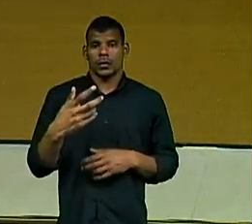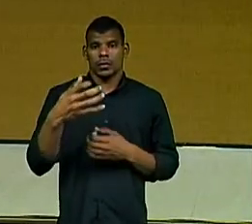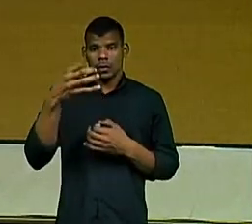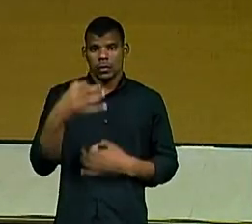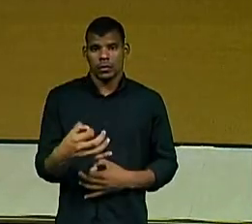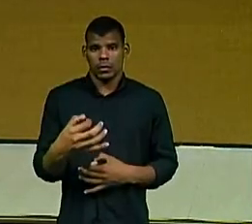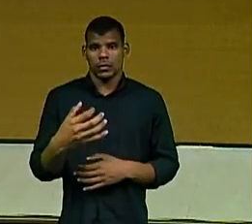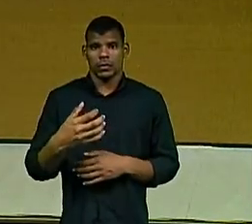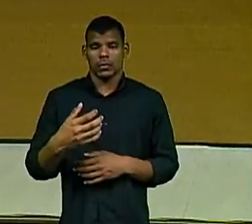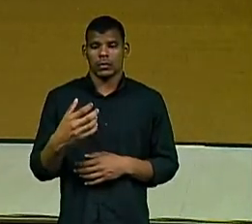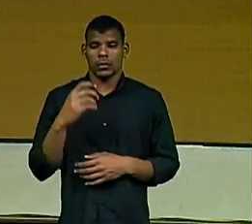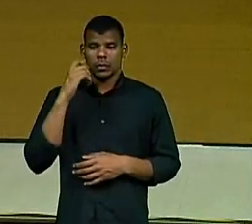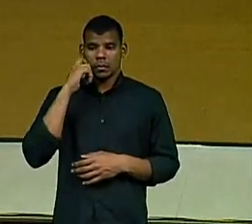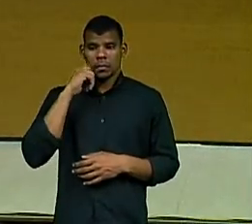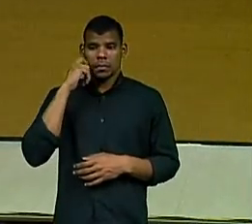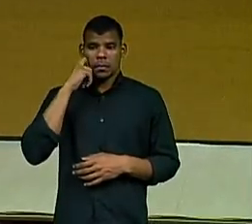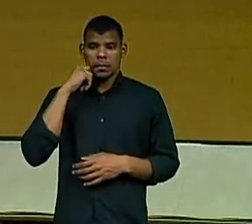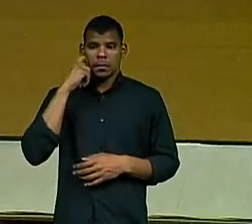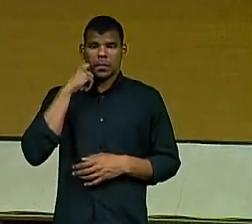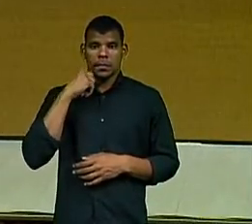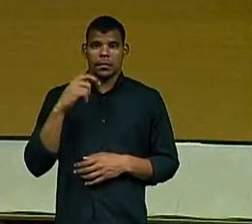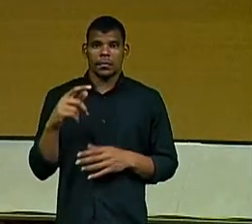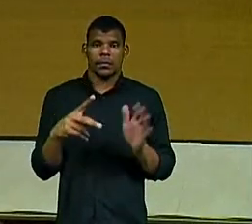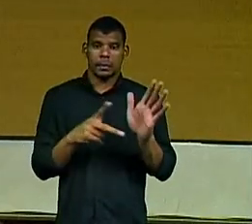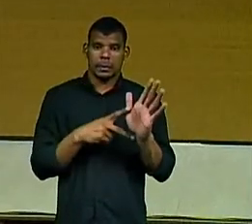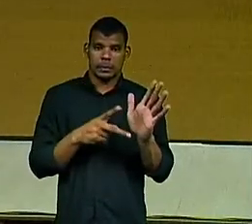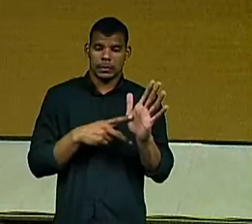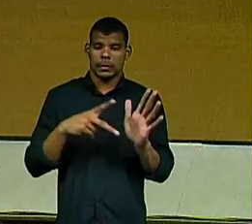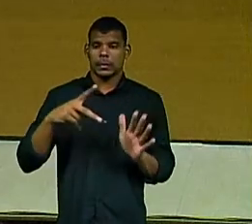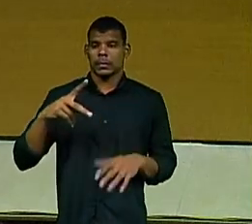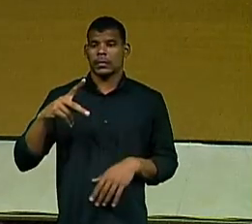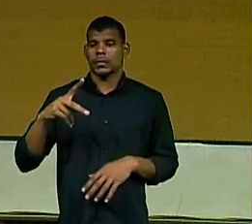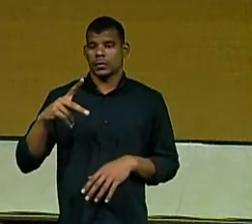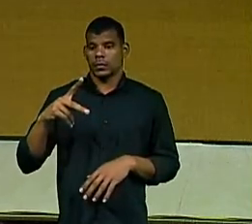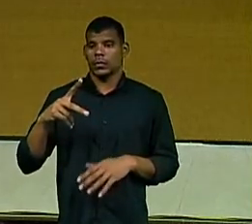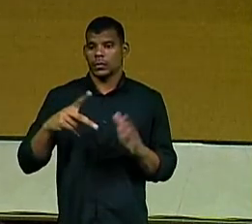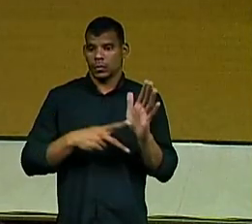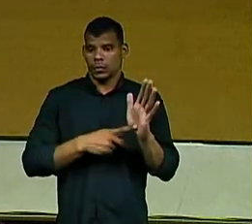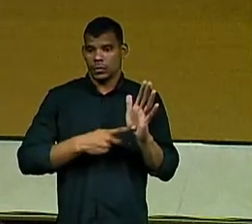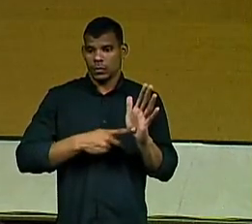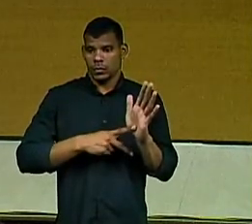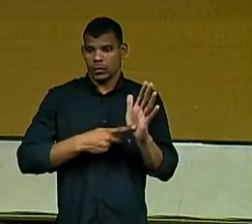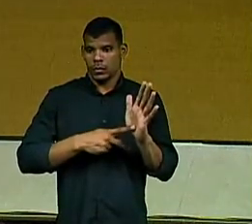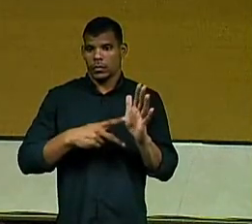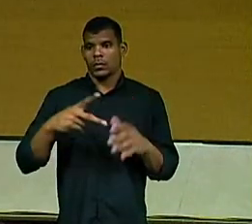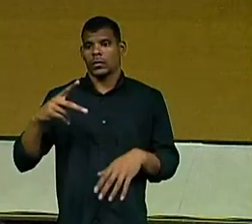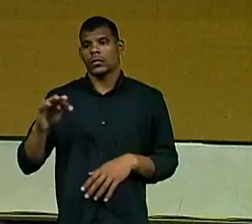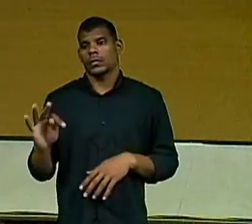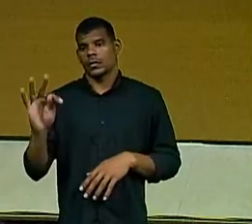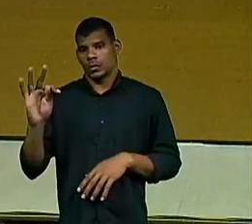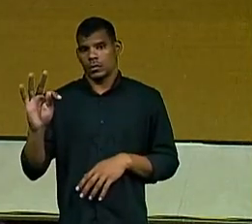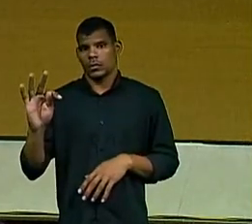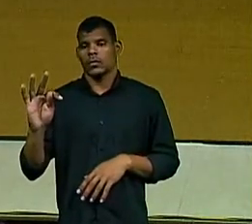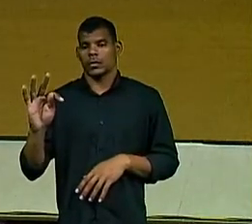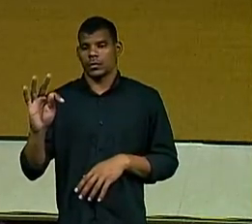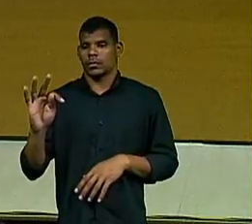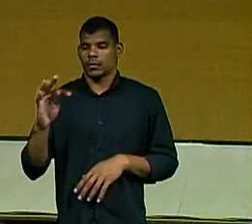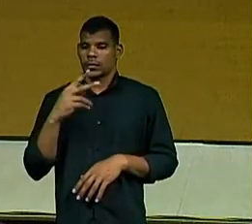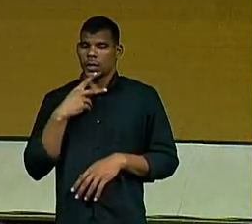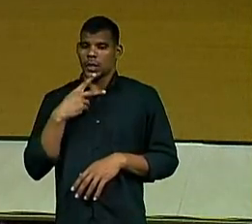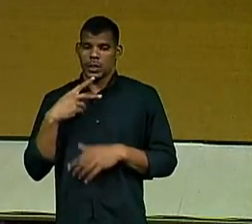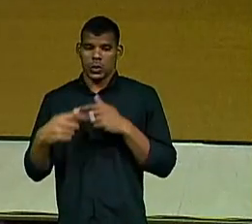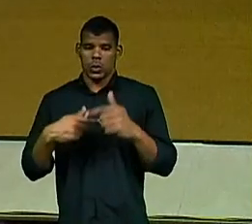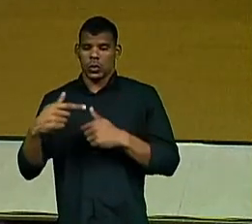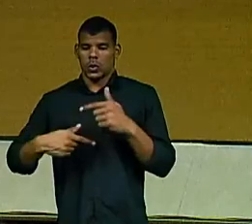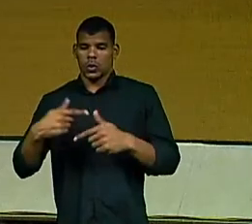era um vinho de um partido que tava nascendo ali que era o perdeu parte dos trabalhadores e